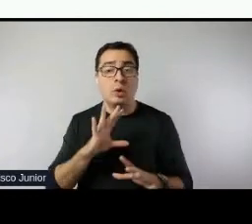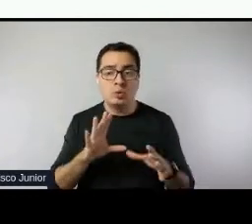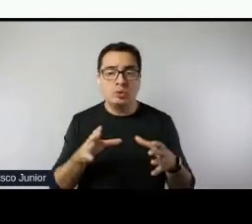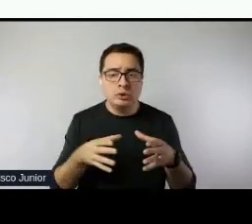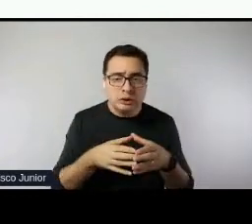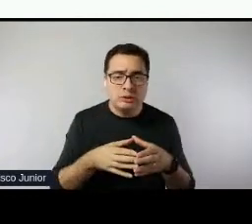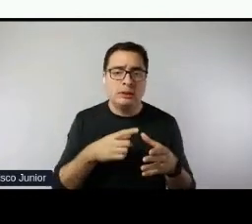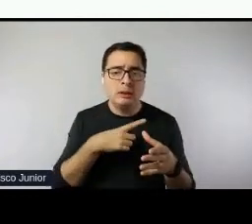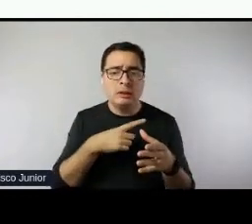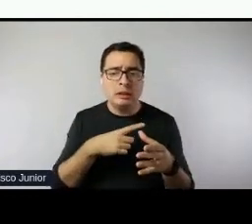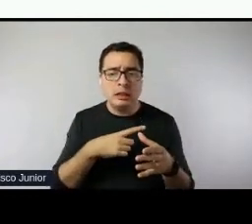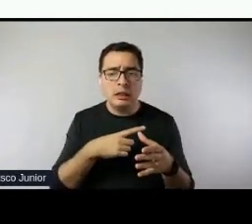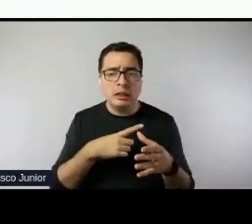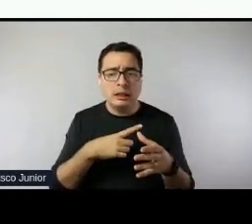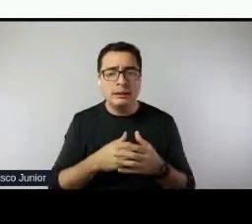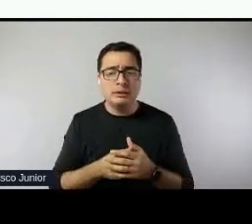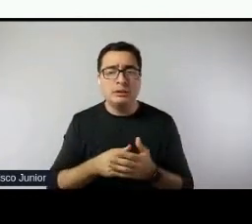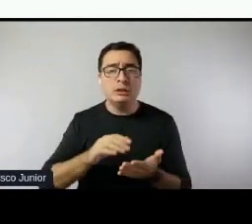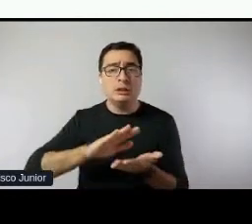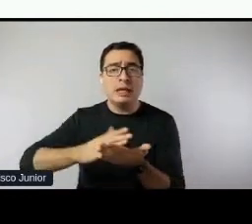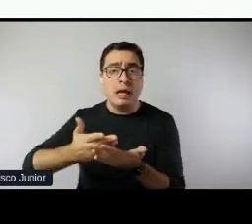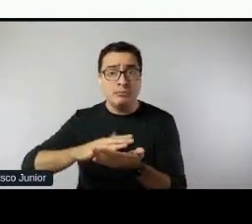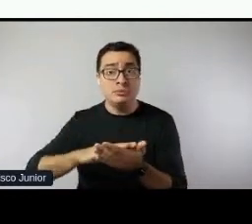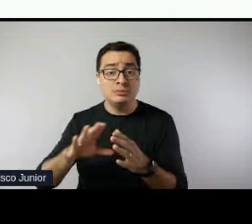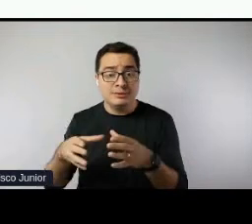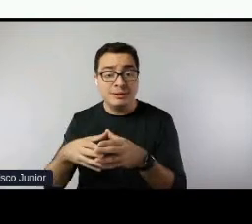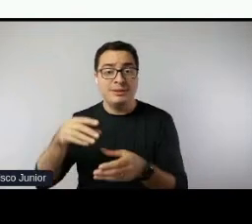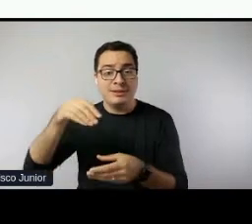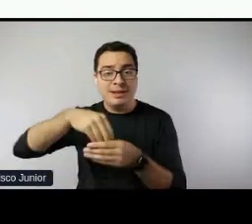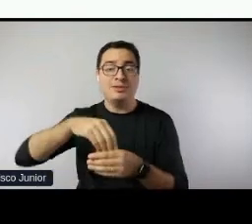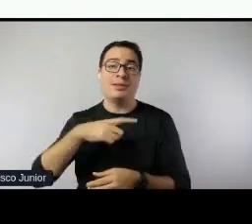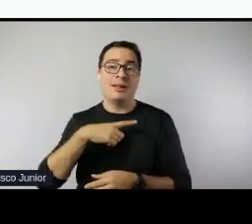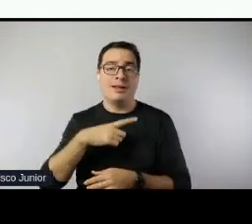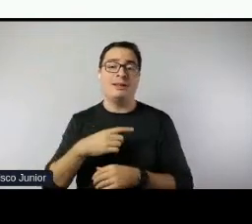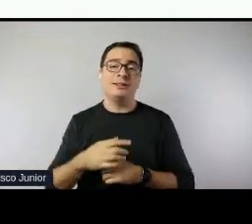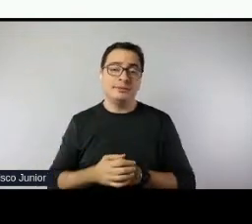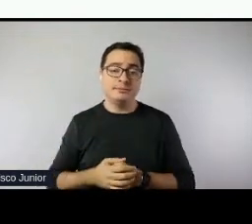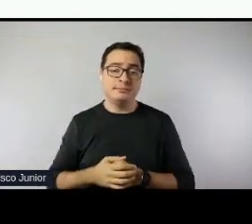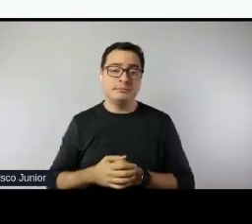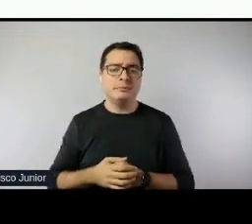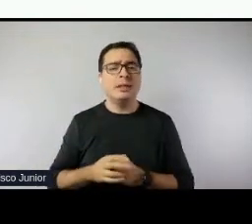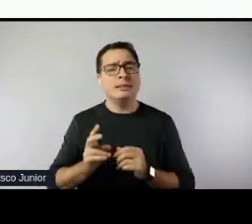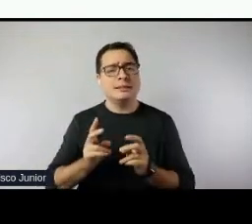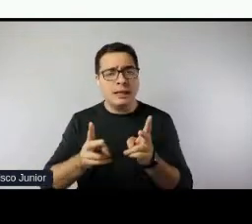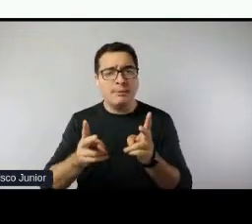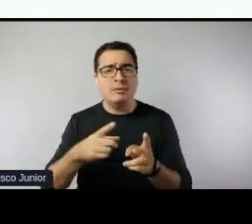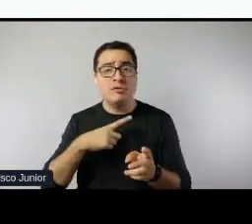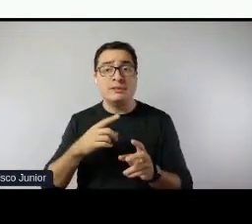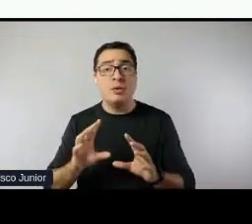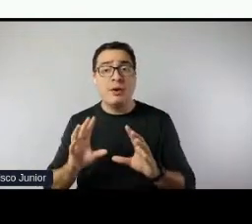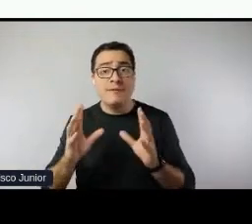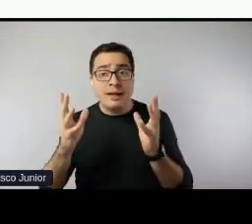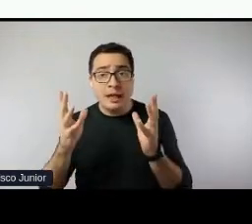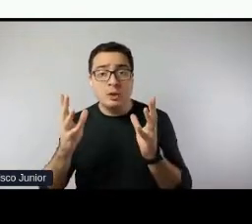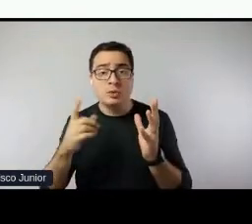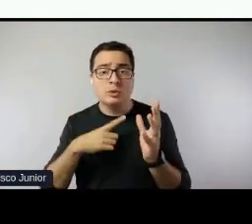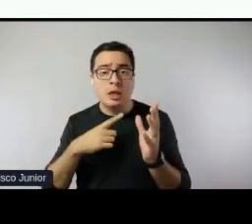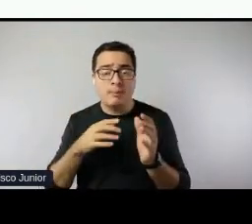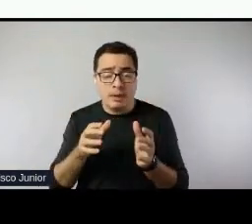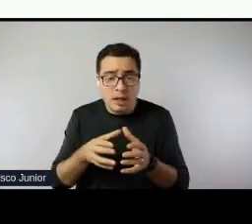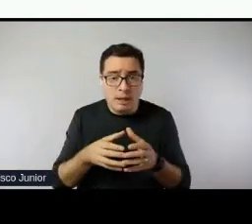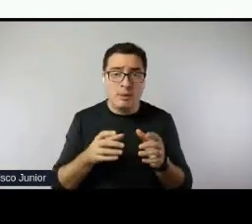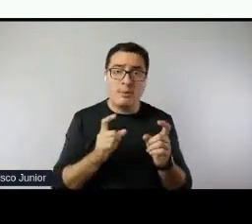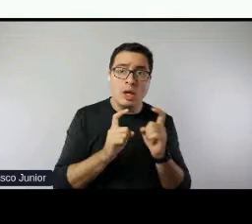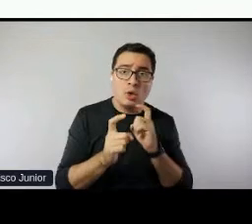de intérpretes de Libras aqui dentro, né? Então, sempre que eu vou fazer um evento do nosso time, uma reunião